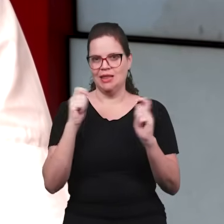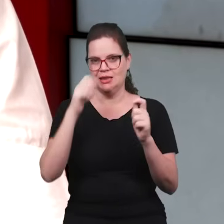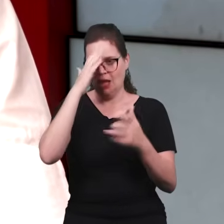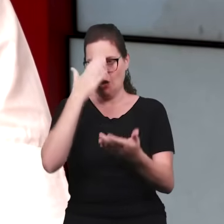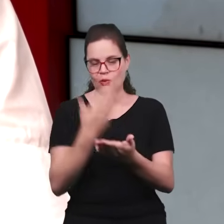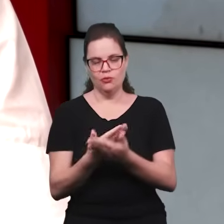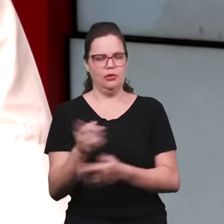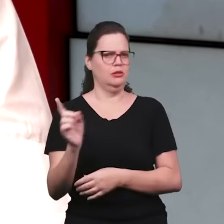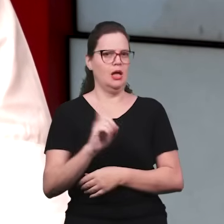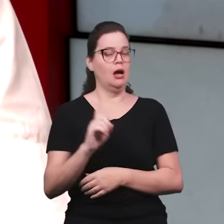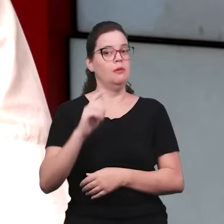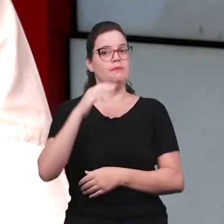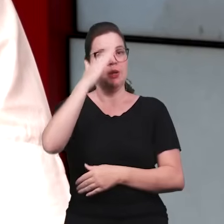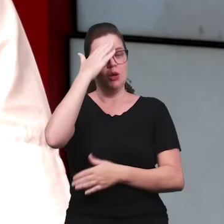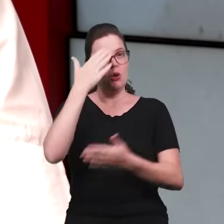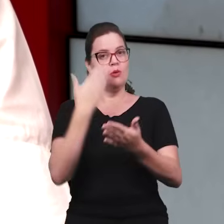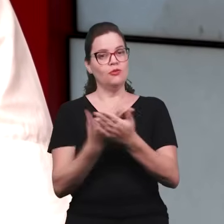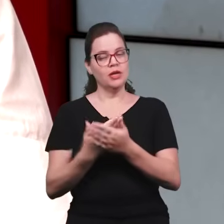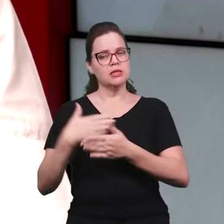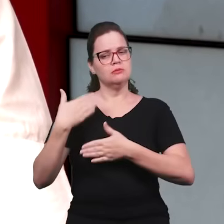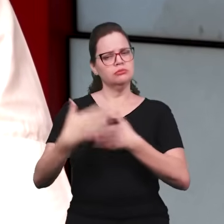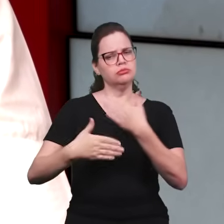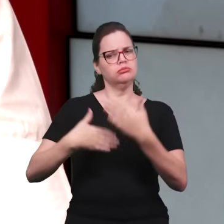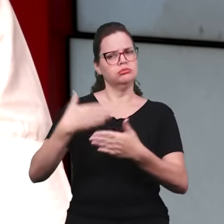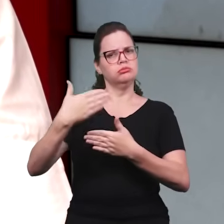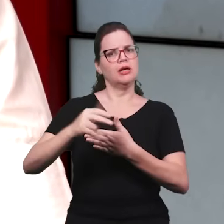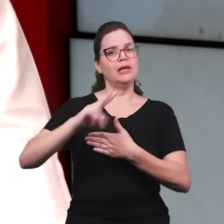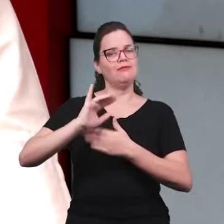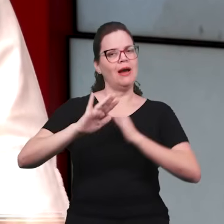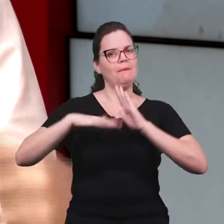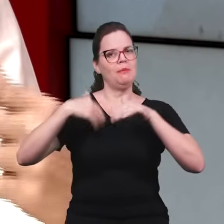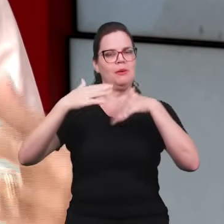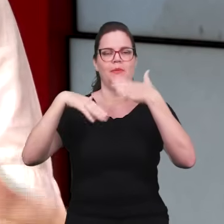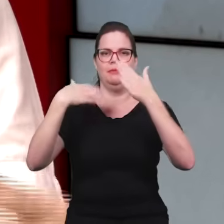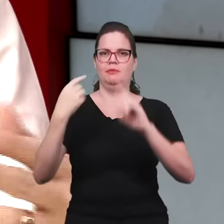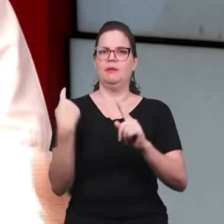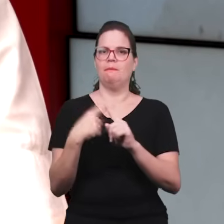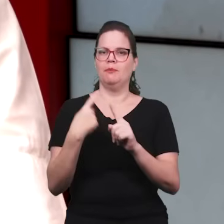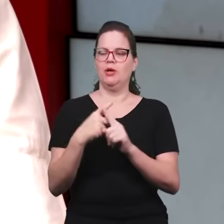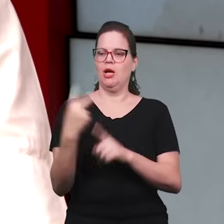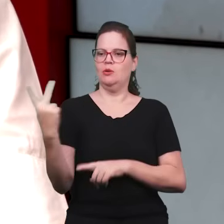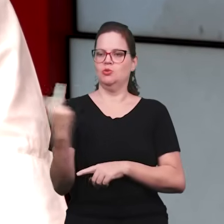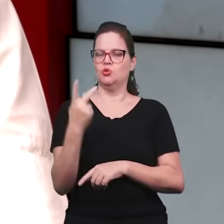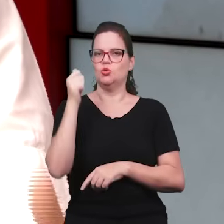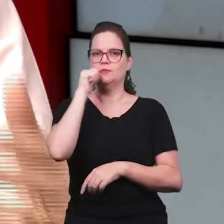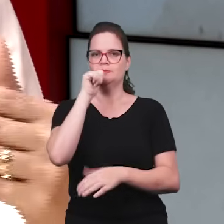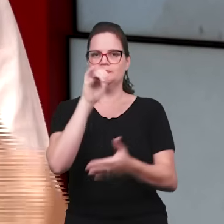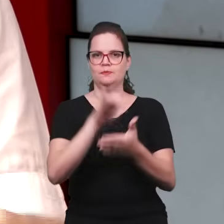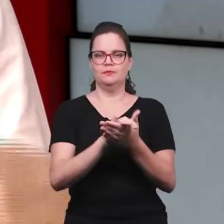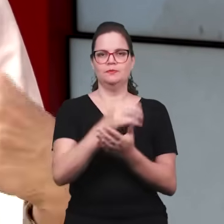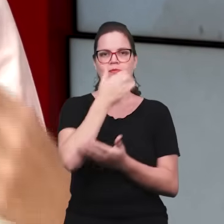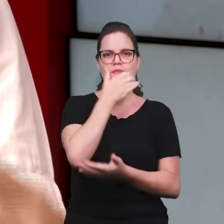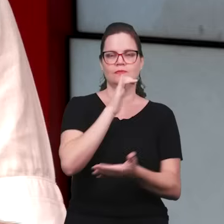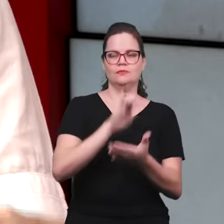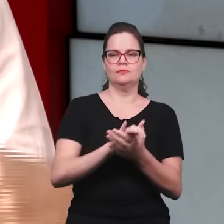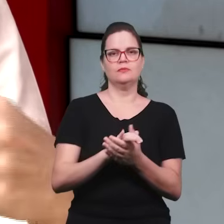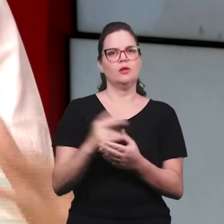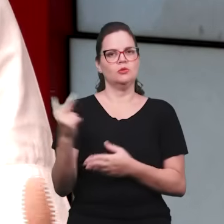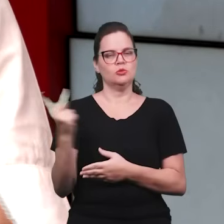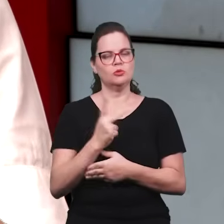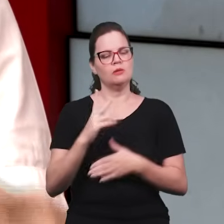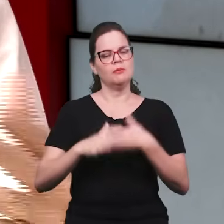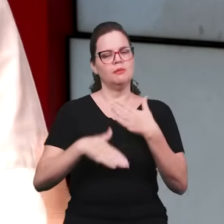A confiança entre o esposo, entre a esposa, é uma construção diária que vem a partir